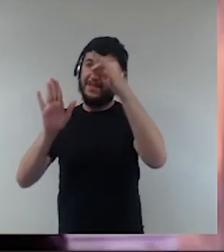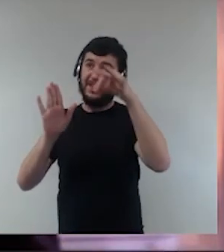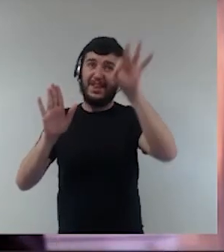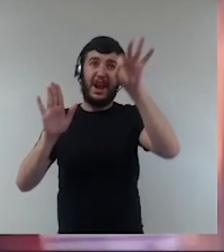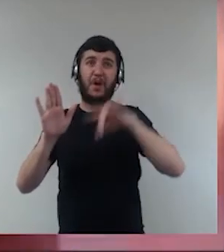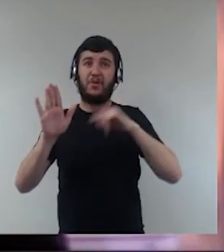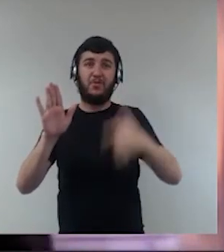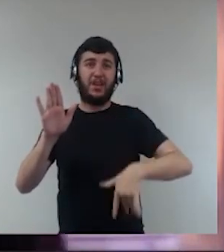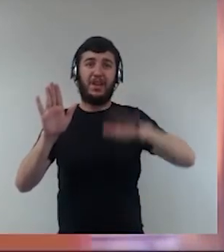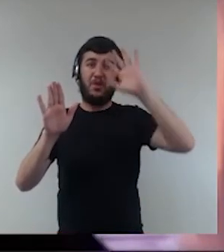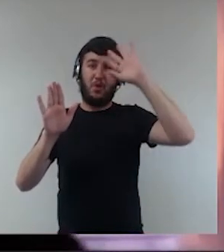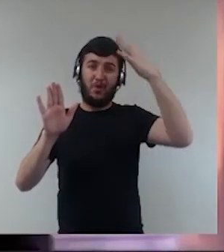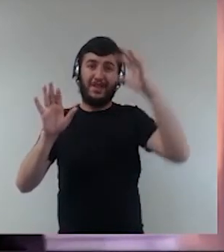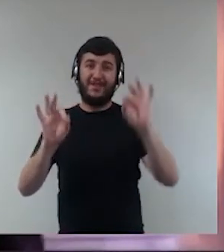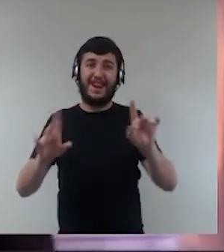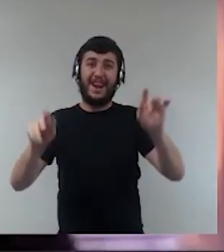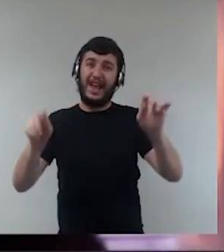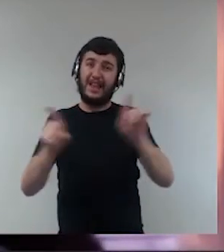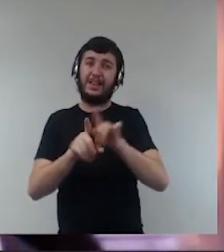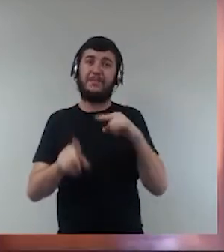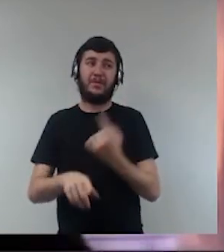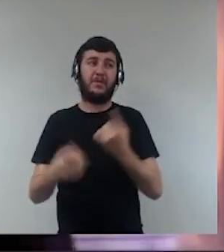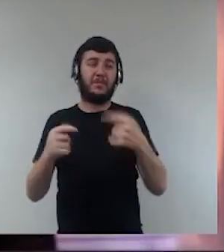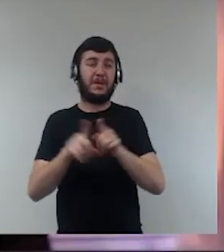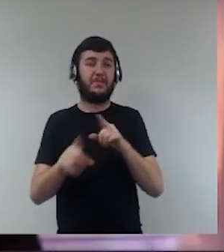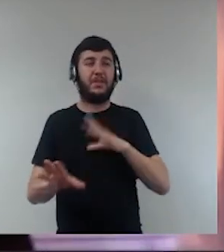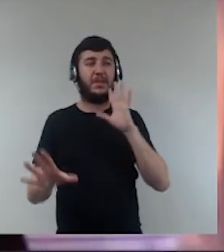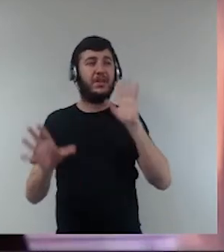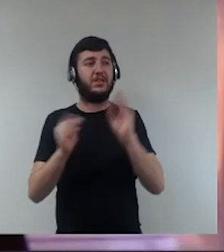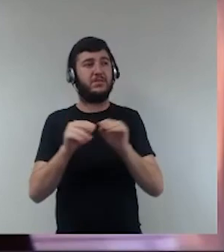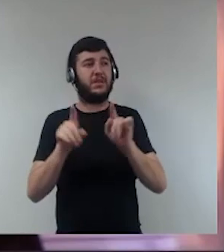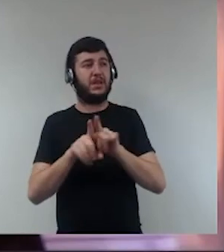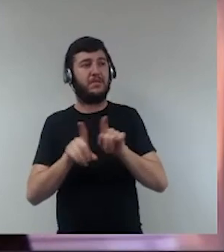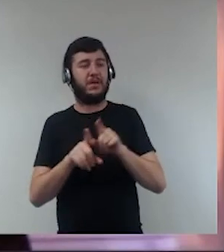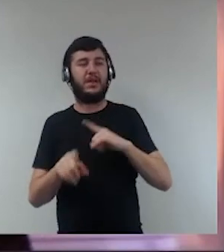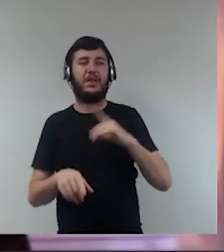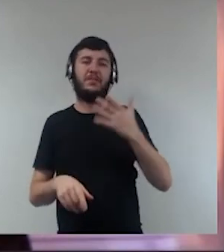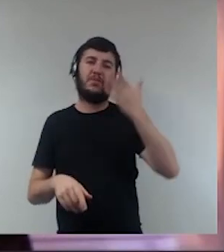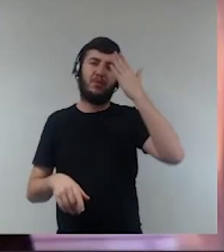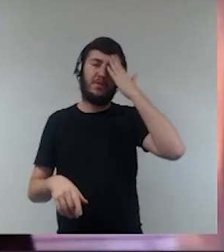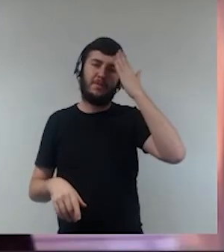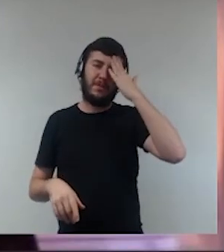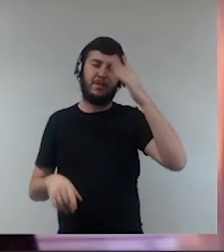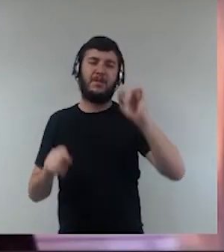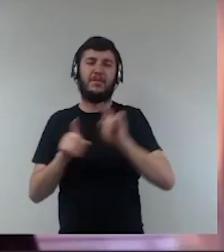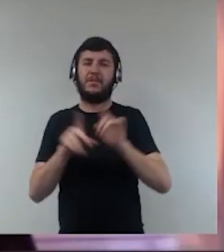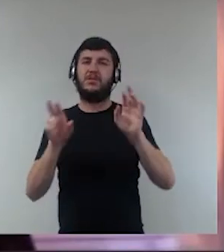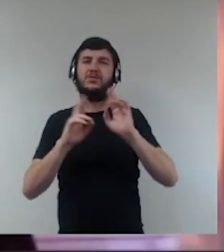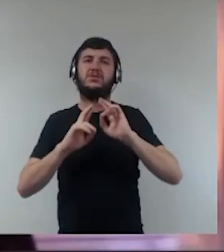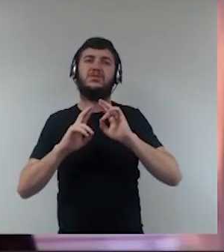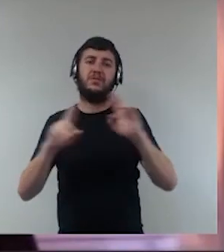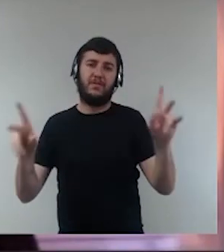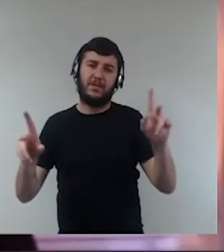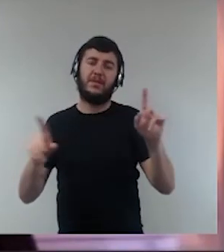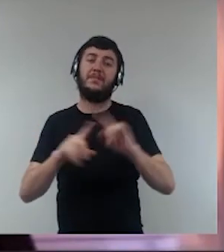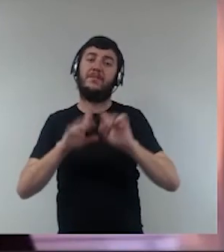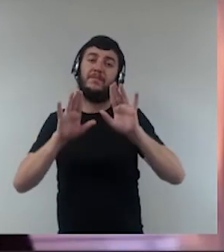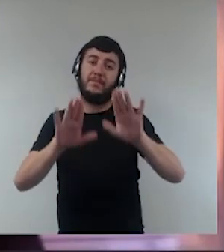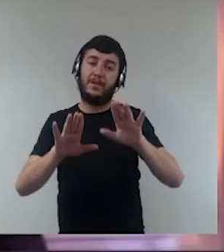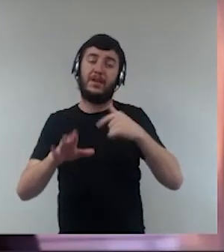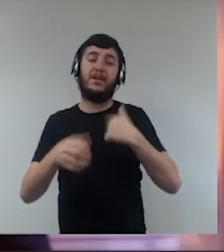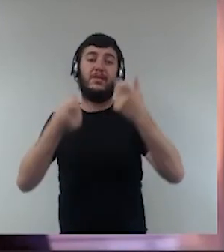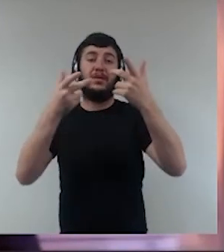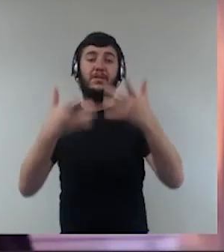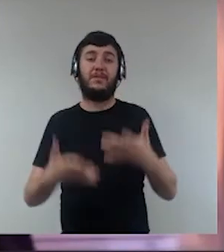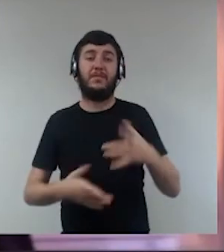temos que ver ou interpretar a lei ou tirar da lei algumas dessas soluções. E talvez, como eu ia